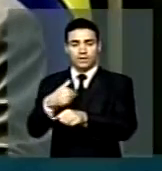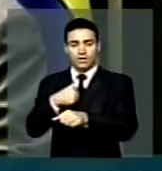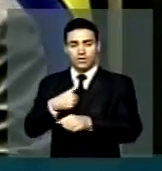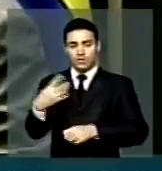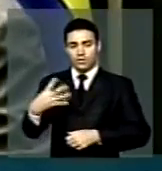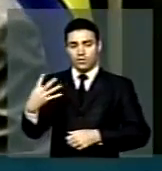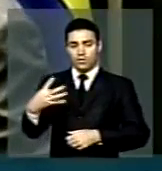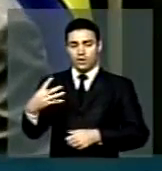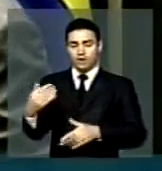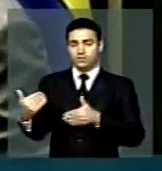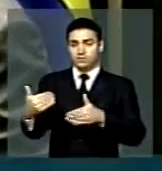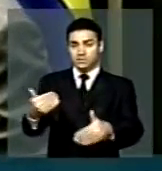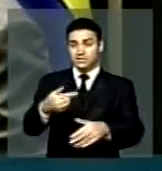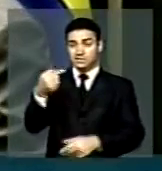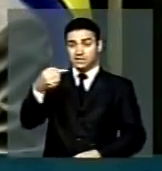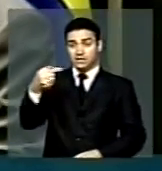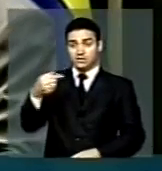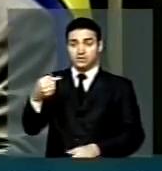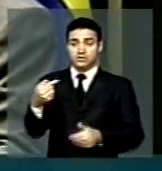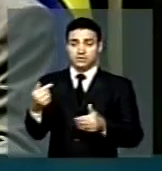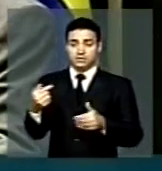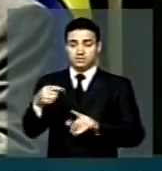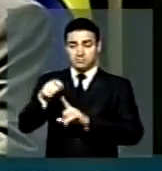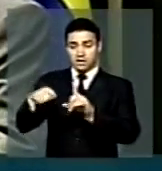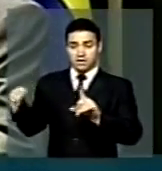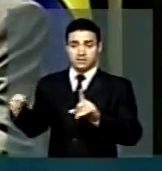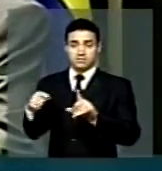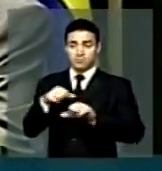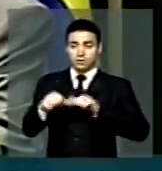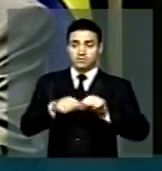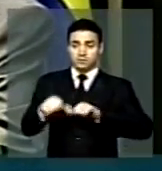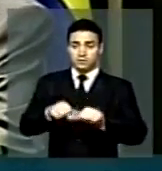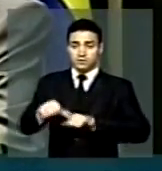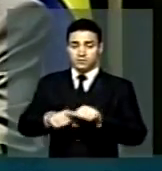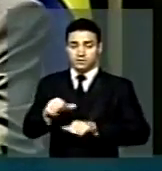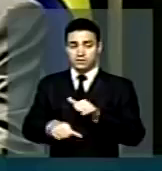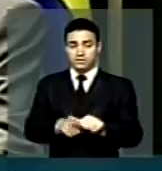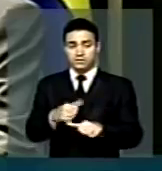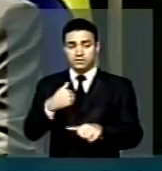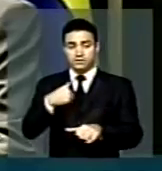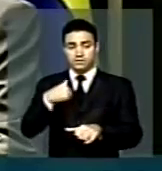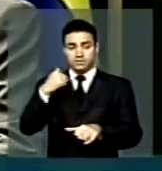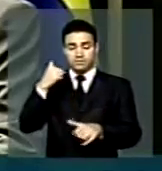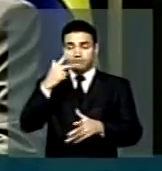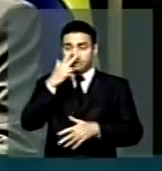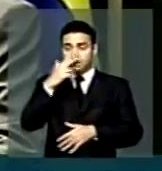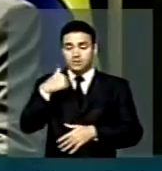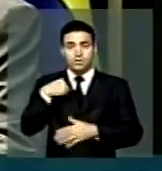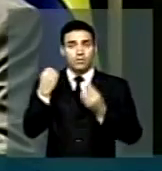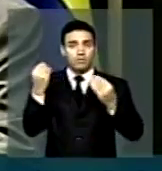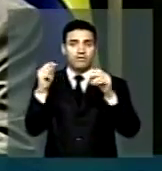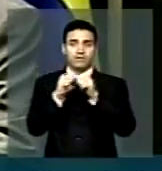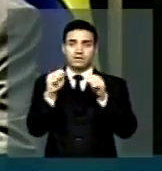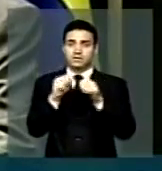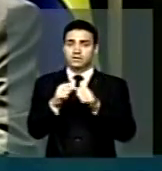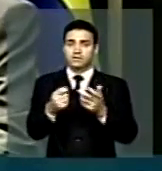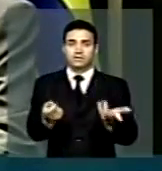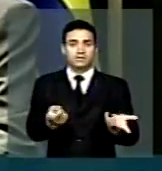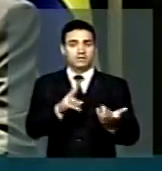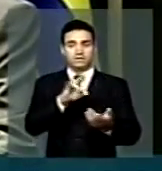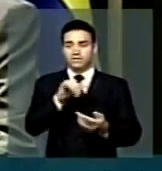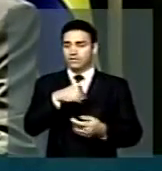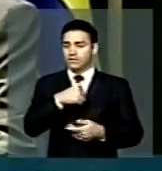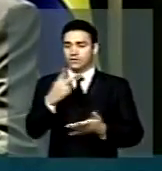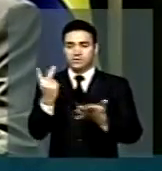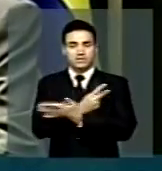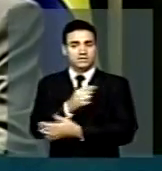ministro em 7 meses. Era mais que uma aventura, era uma condenação ao